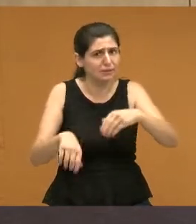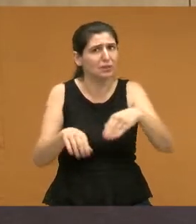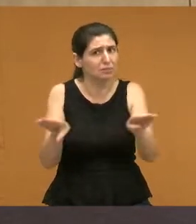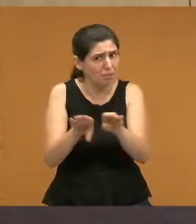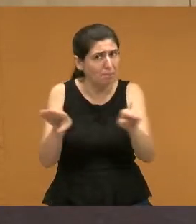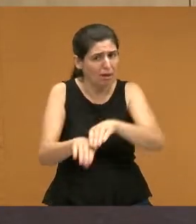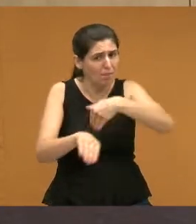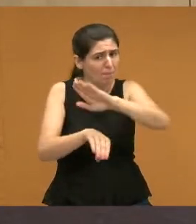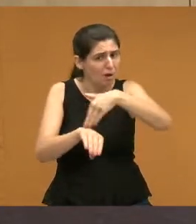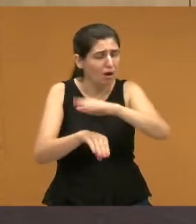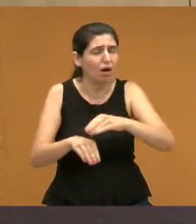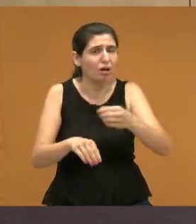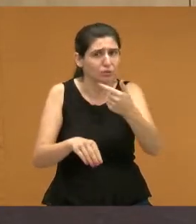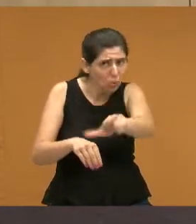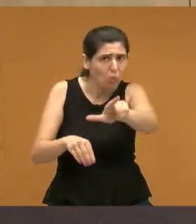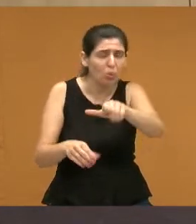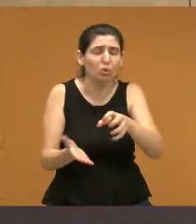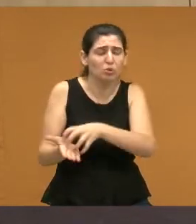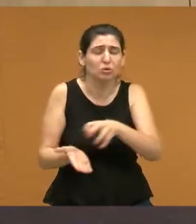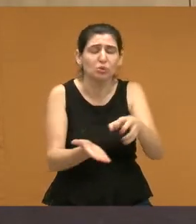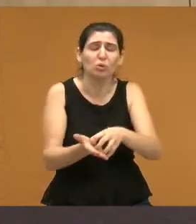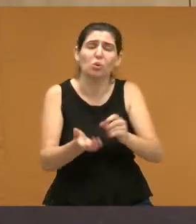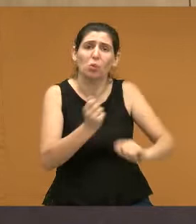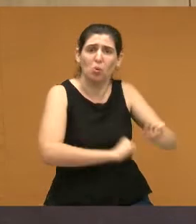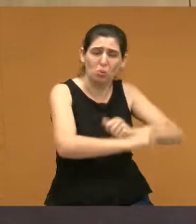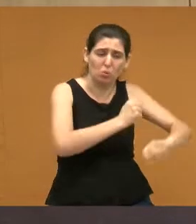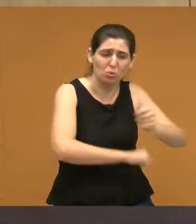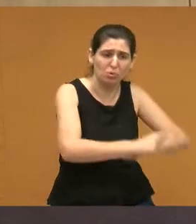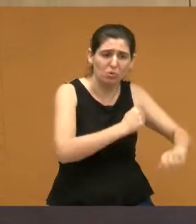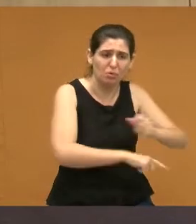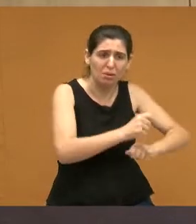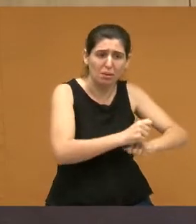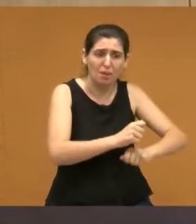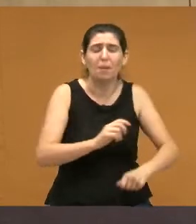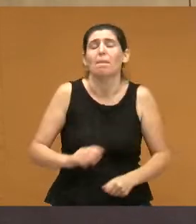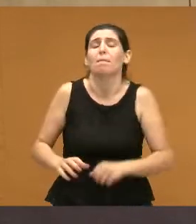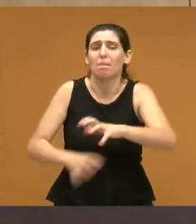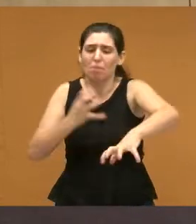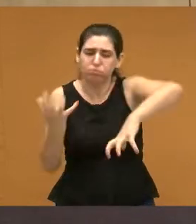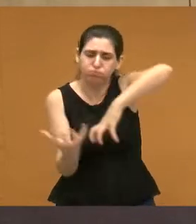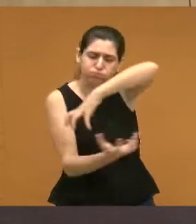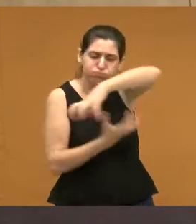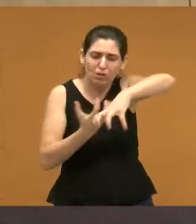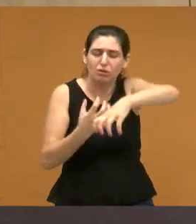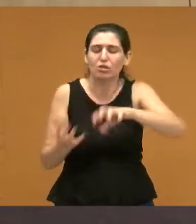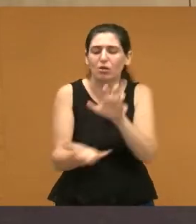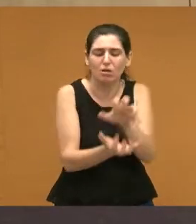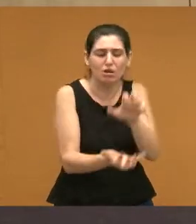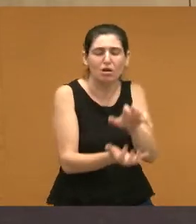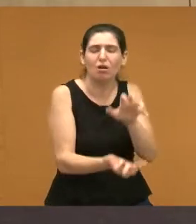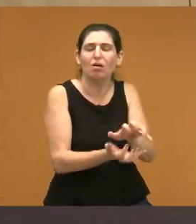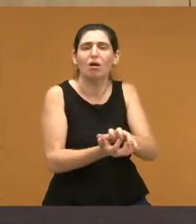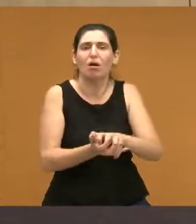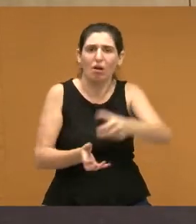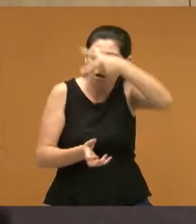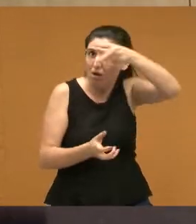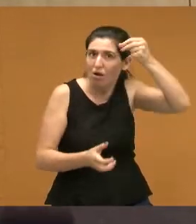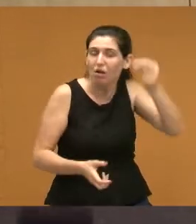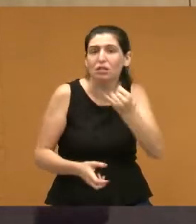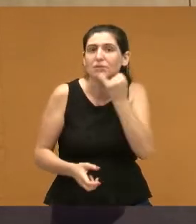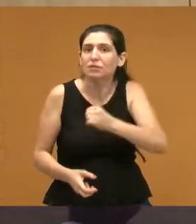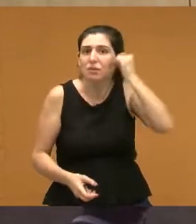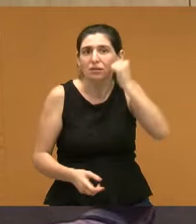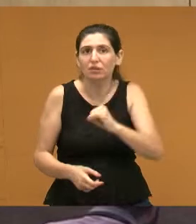outras providências do Instituto de Previdência do município de Jacareí. Autoria, Prefeito Municipal Isaías José de